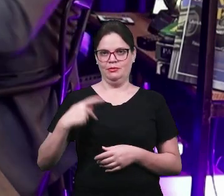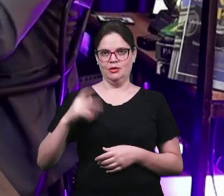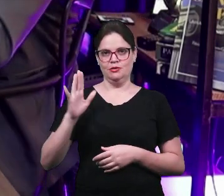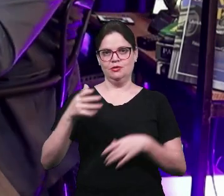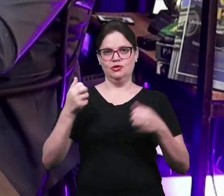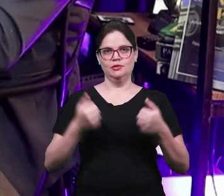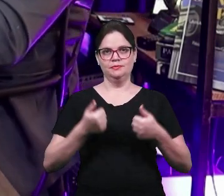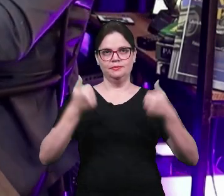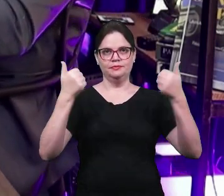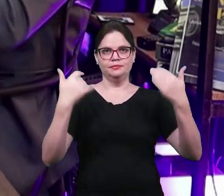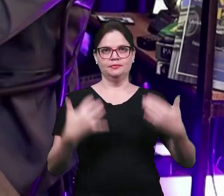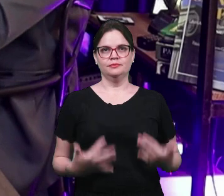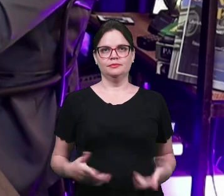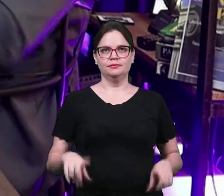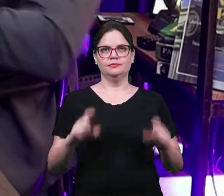né?